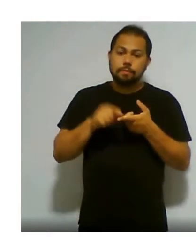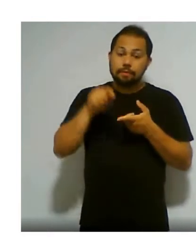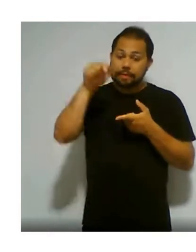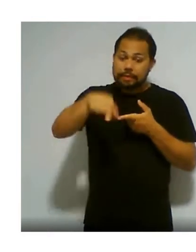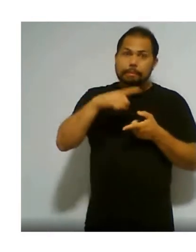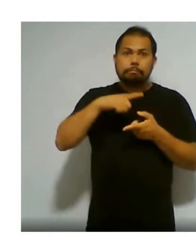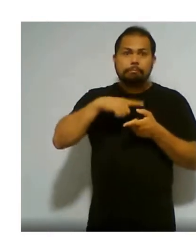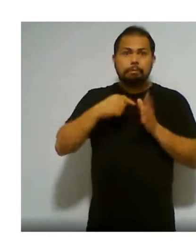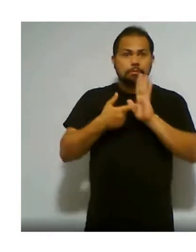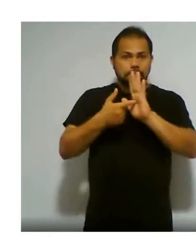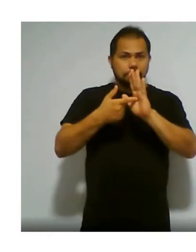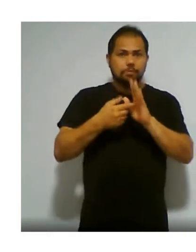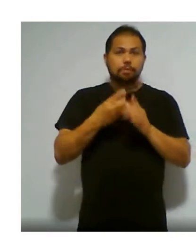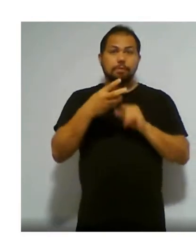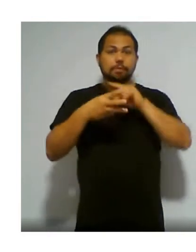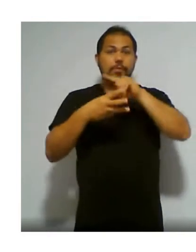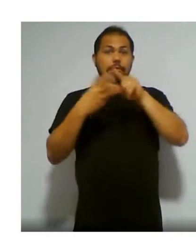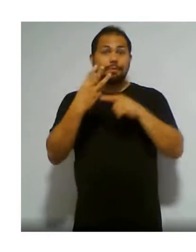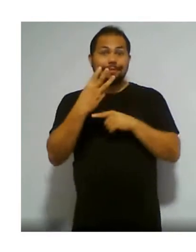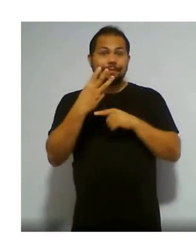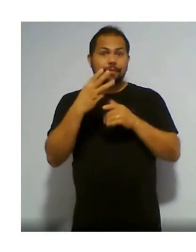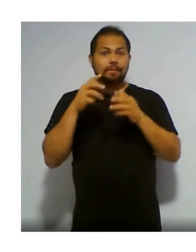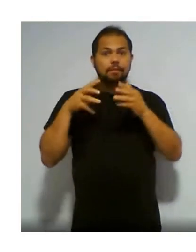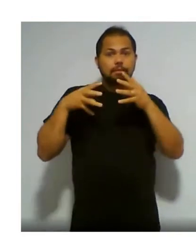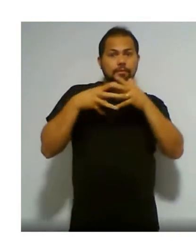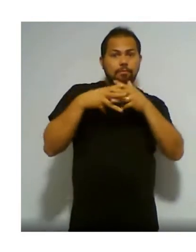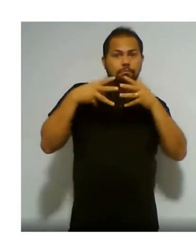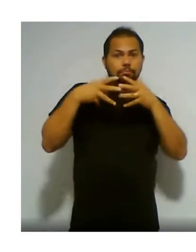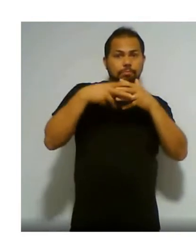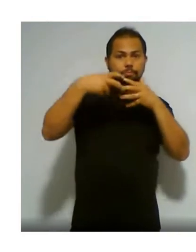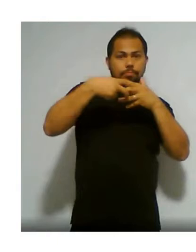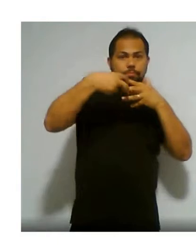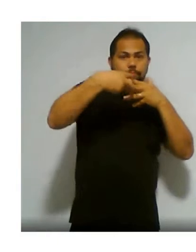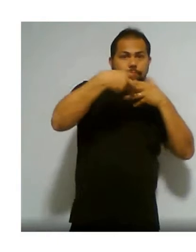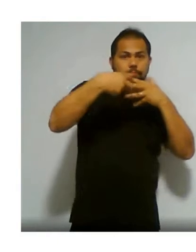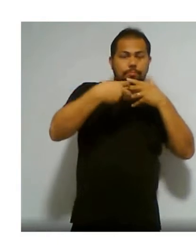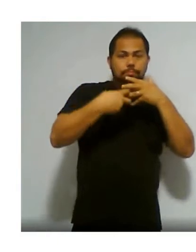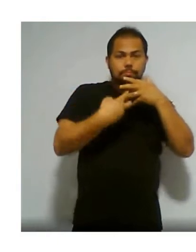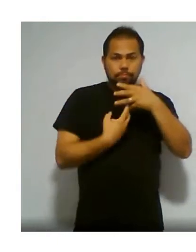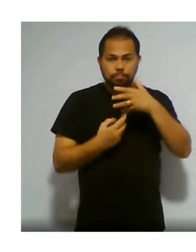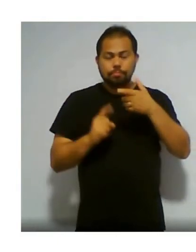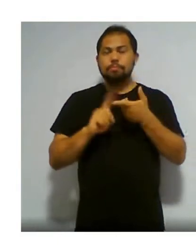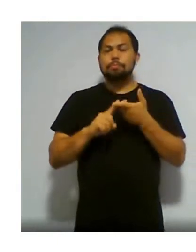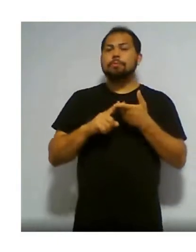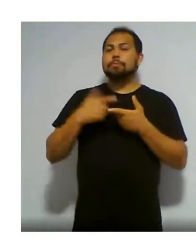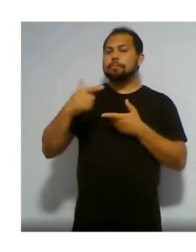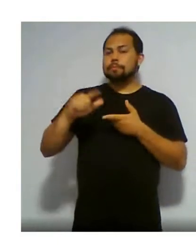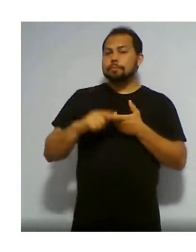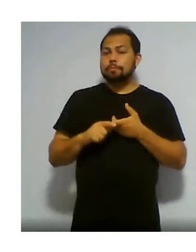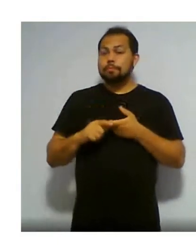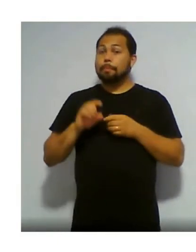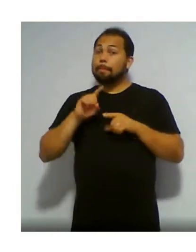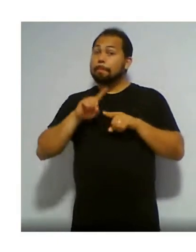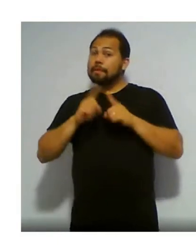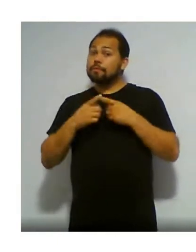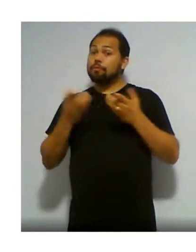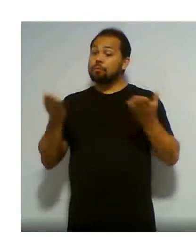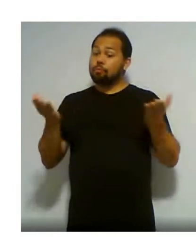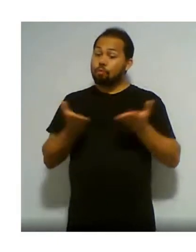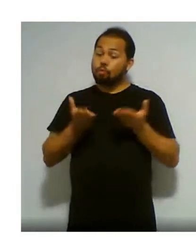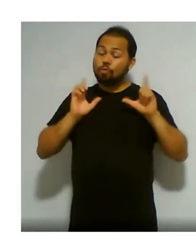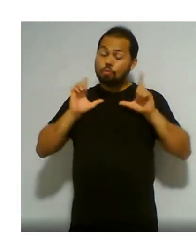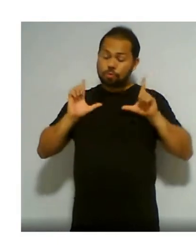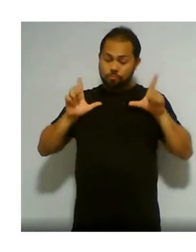aqui, ó. Só tinha esse para o processador e esse para a placa-mãe inteira. Só que como as placas-mães atuais